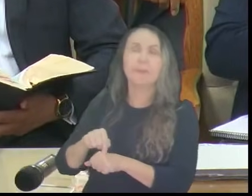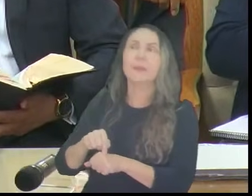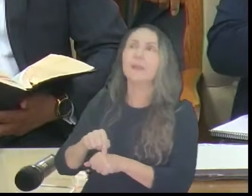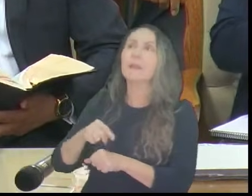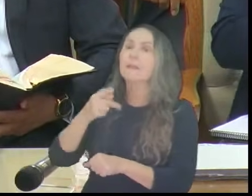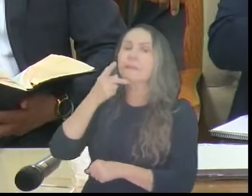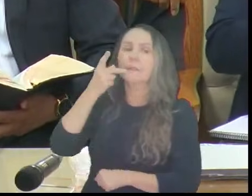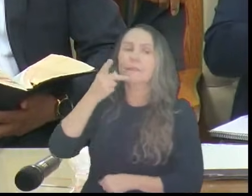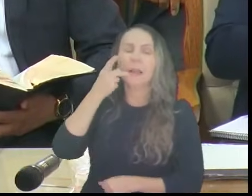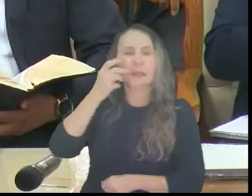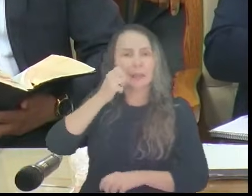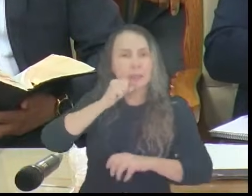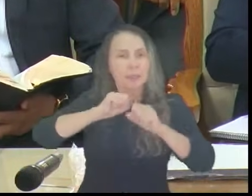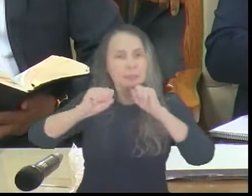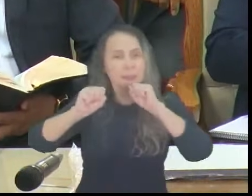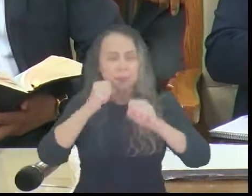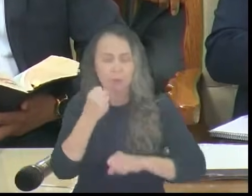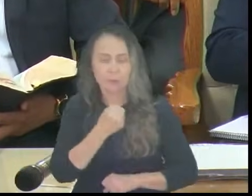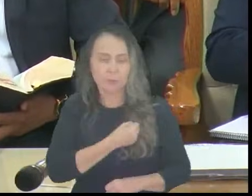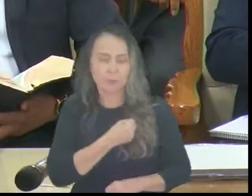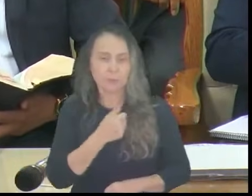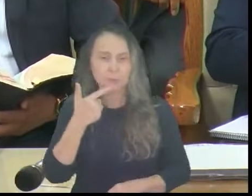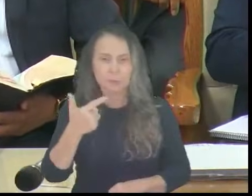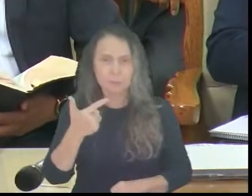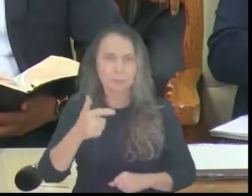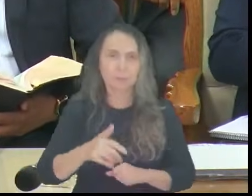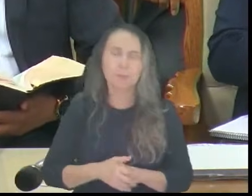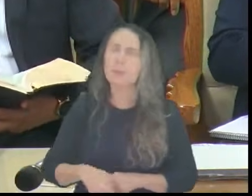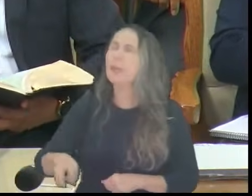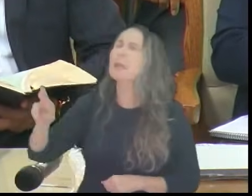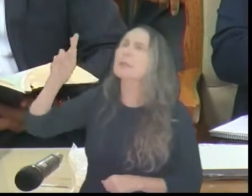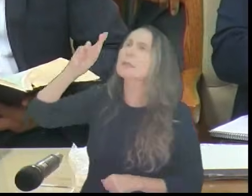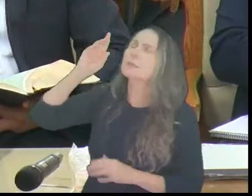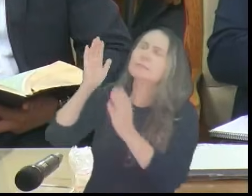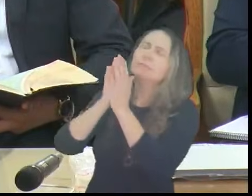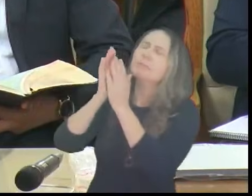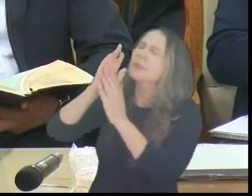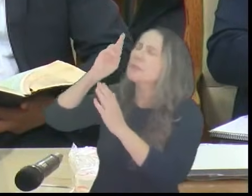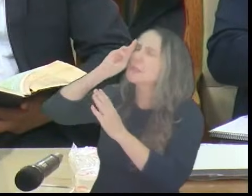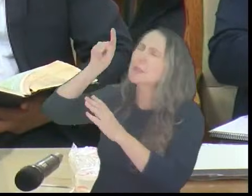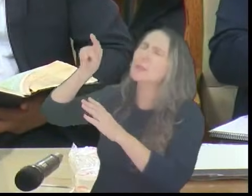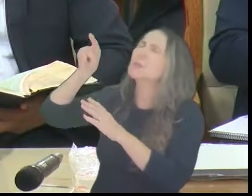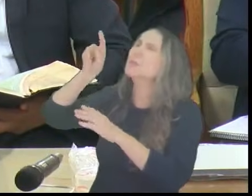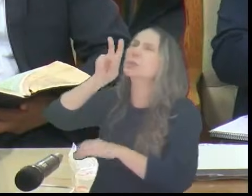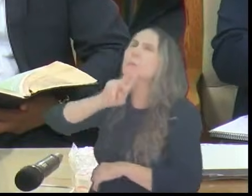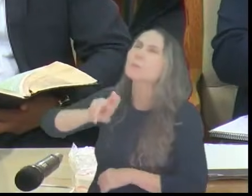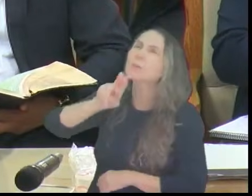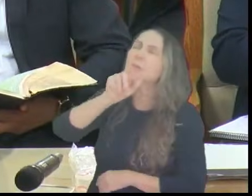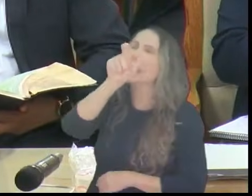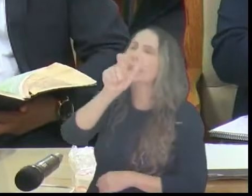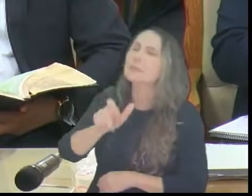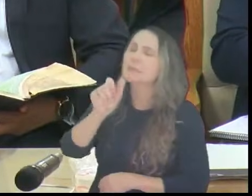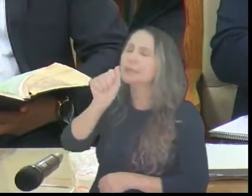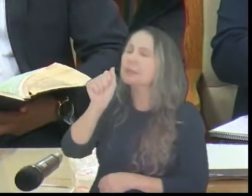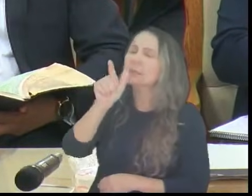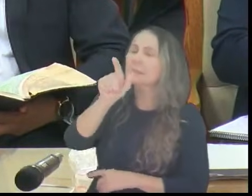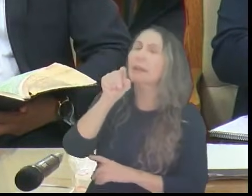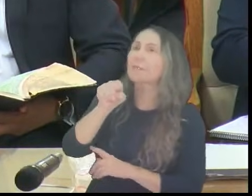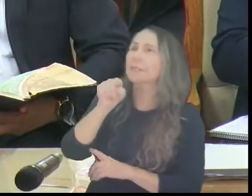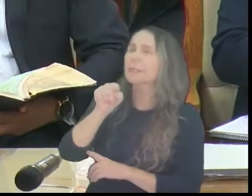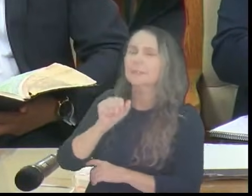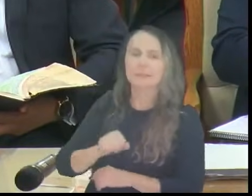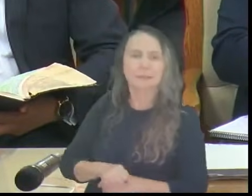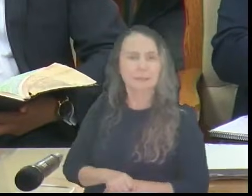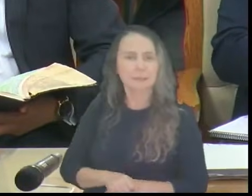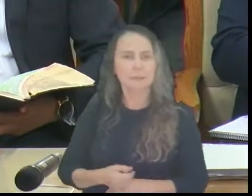Citar o Salmo 2. Senhor, Tu falaste pela boca de quem? Falaste pela boca de quem, irmão? Davi.